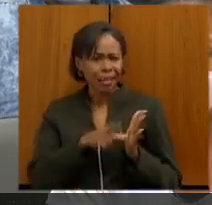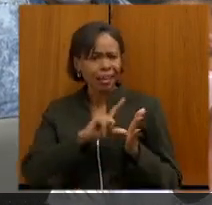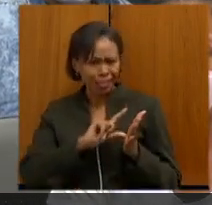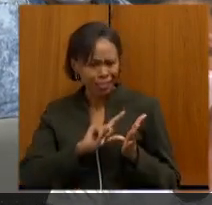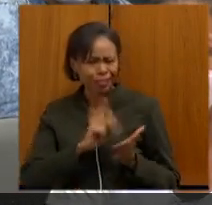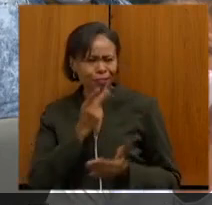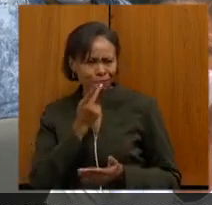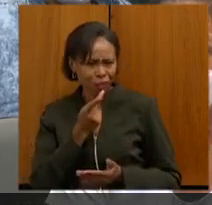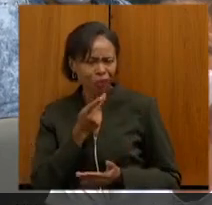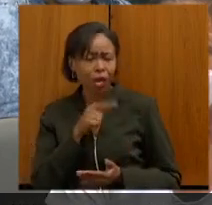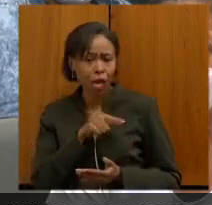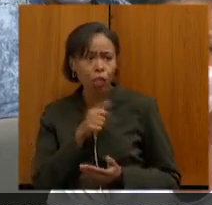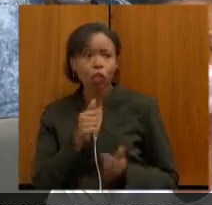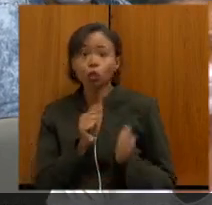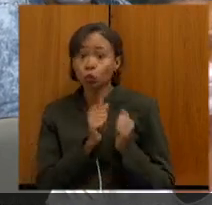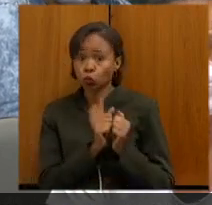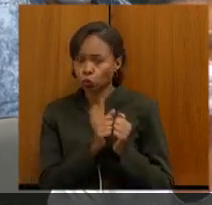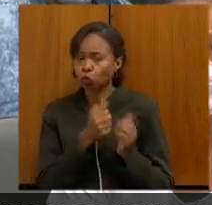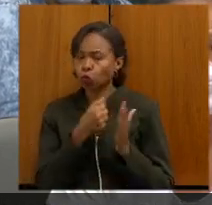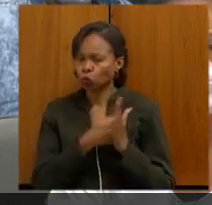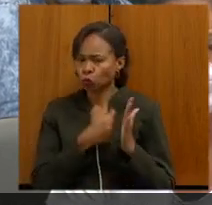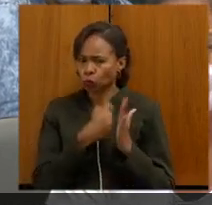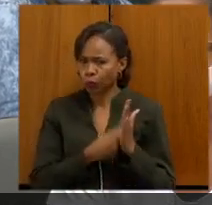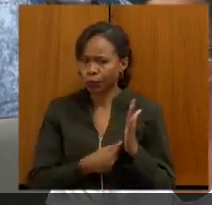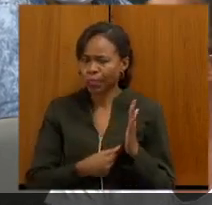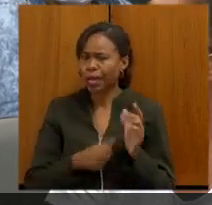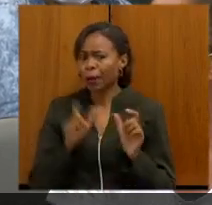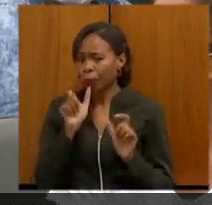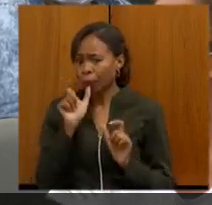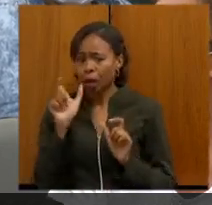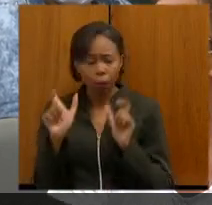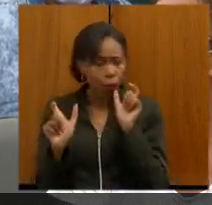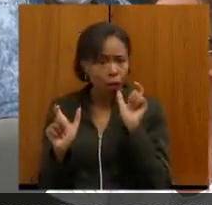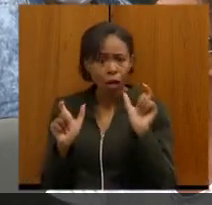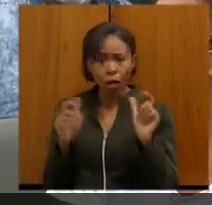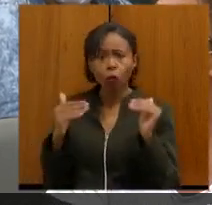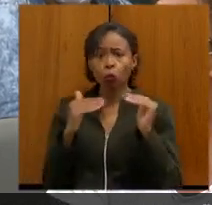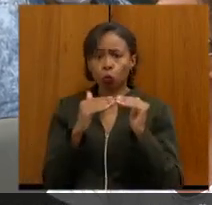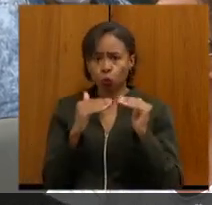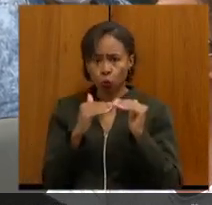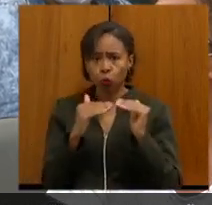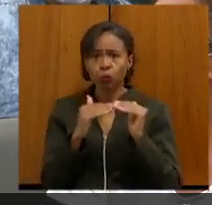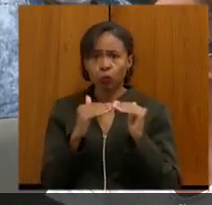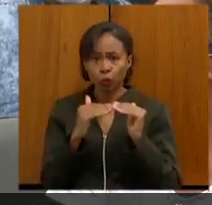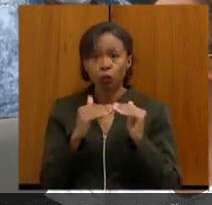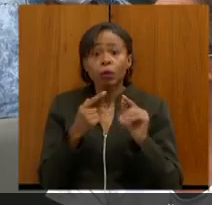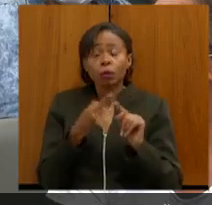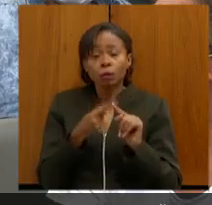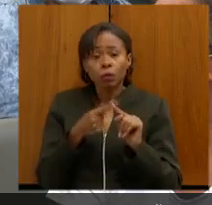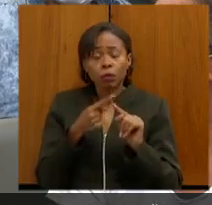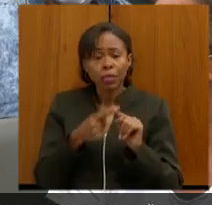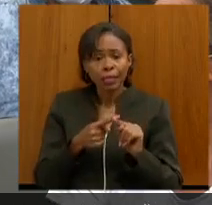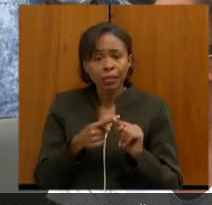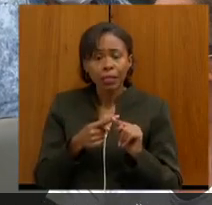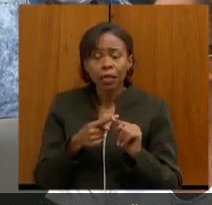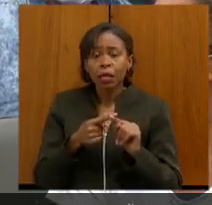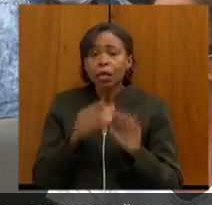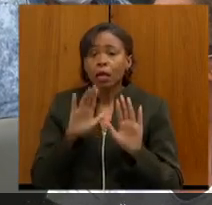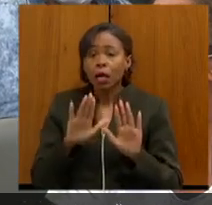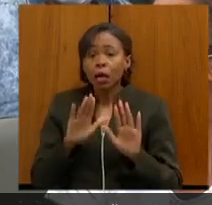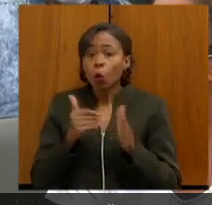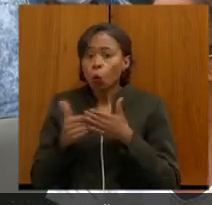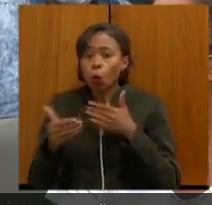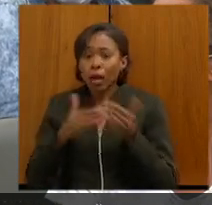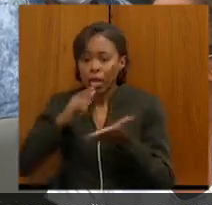falou depois de ovos eu não vou lembrar o nome dele no momento as minhas palavras sabe acho que antes de expedi qualquer